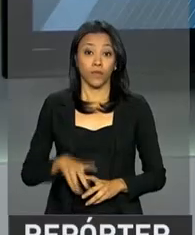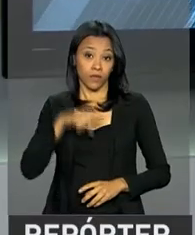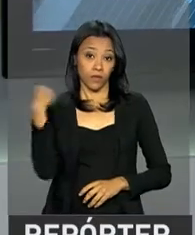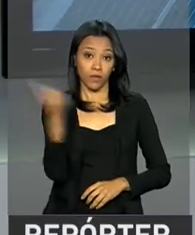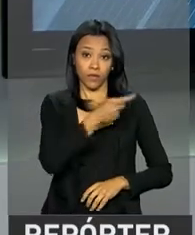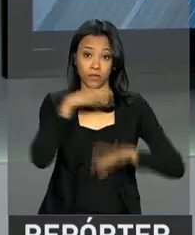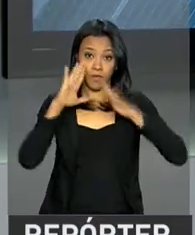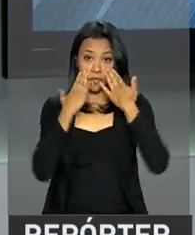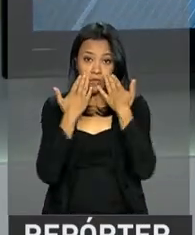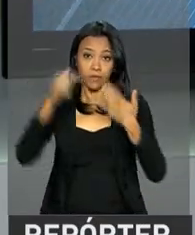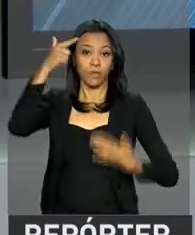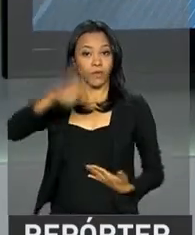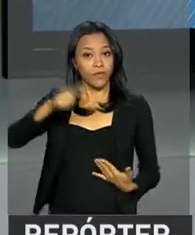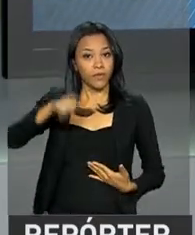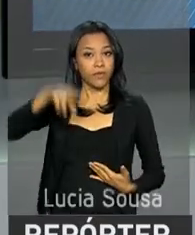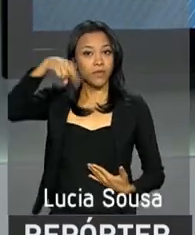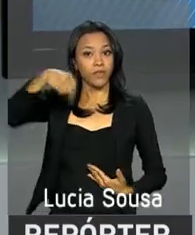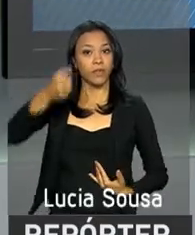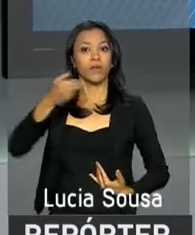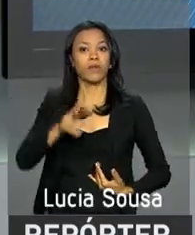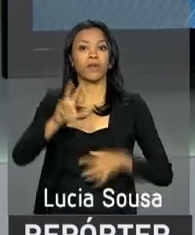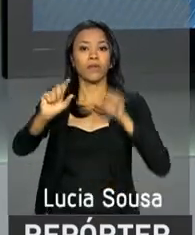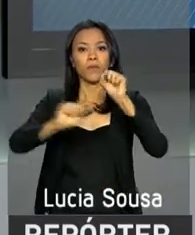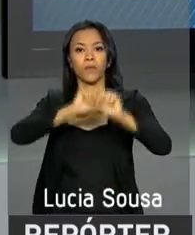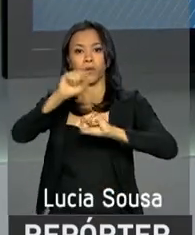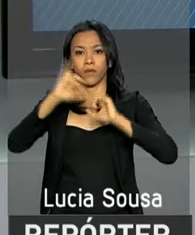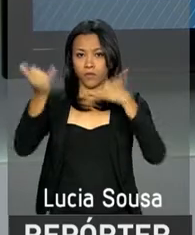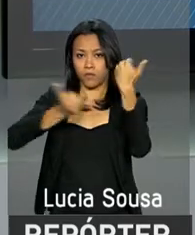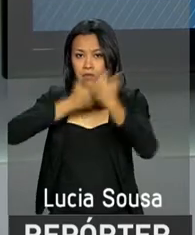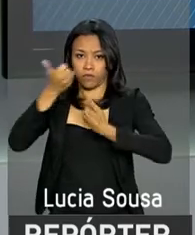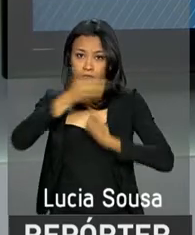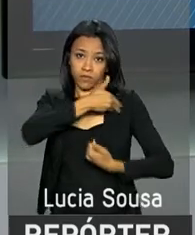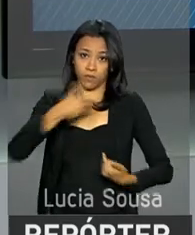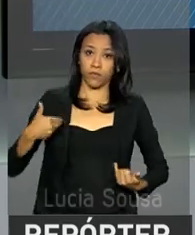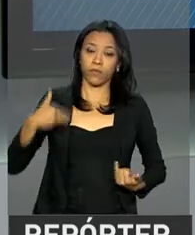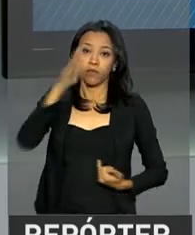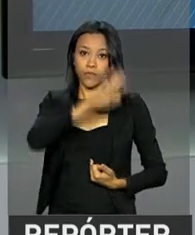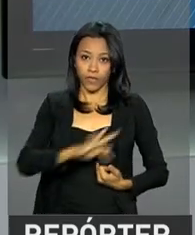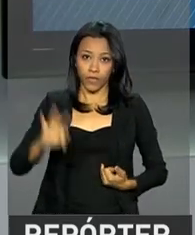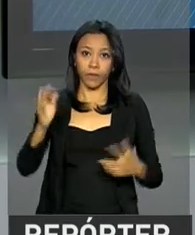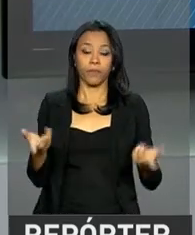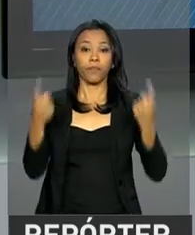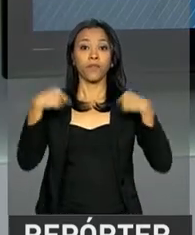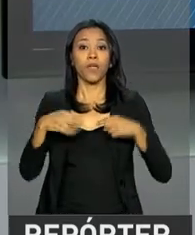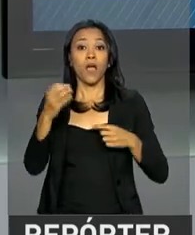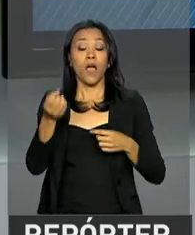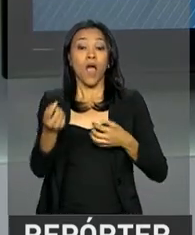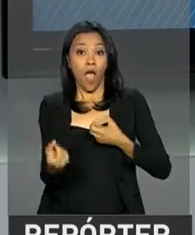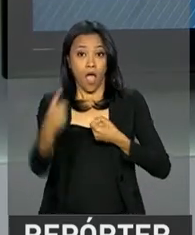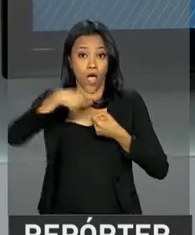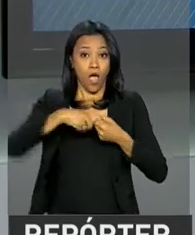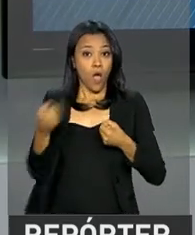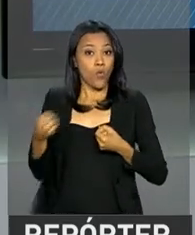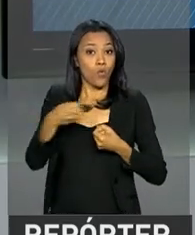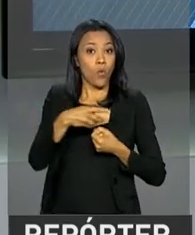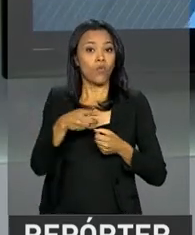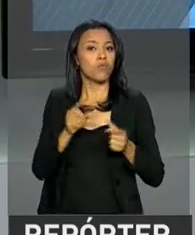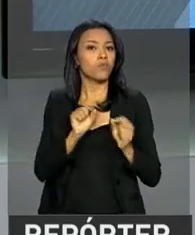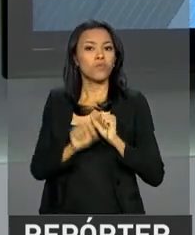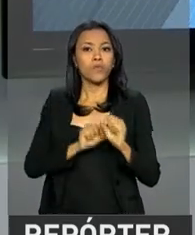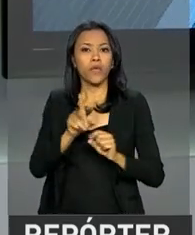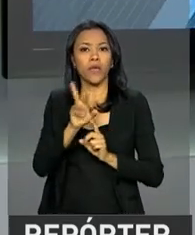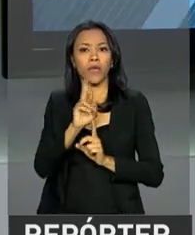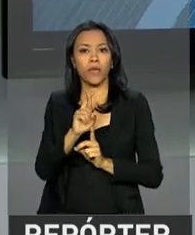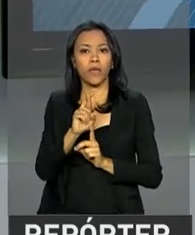ar mais uma edição do Repórter NBR, as notícias do governo federal. A adesão ao novo REFIS, Programa de Refinanciamento